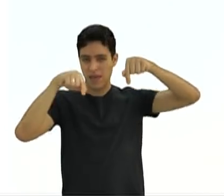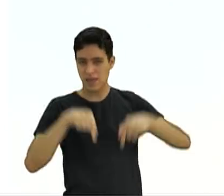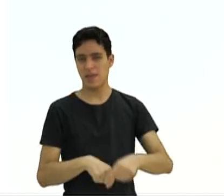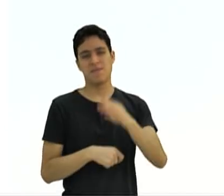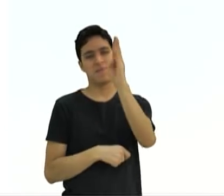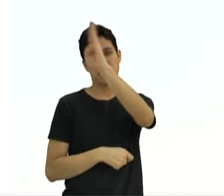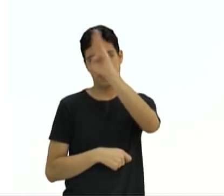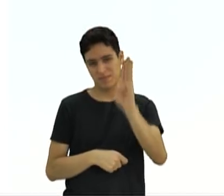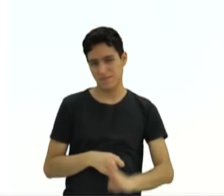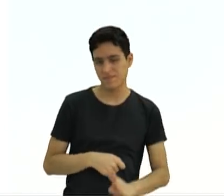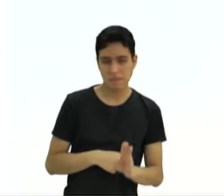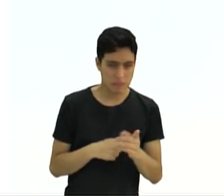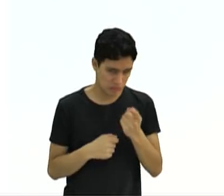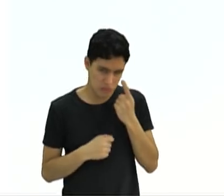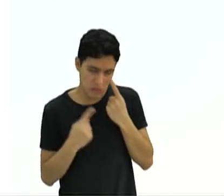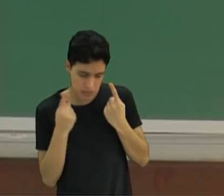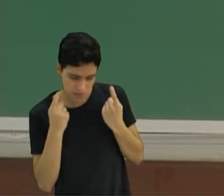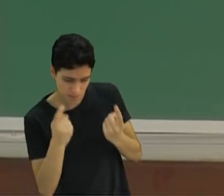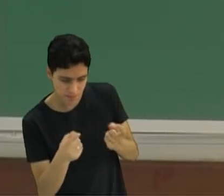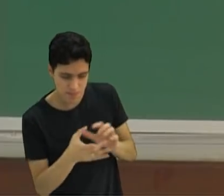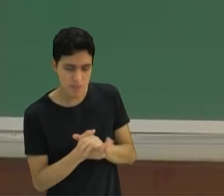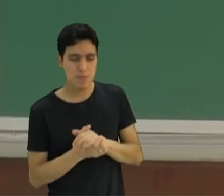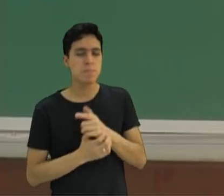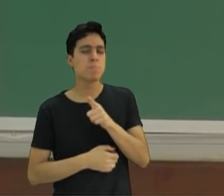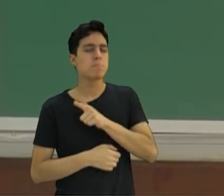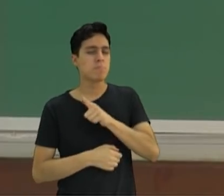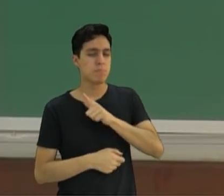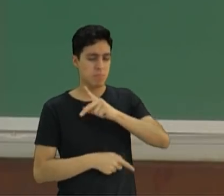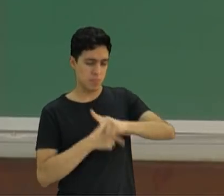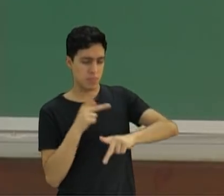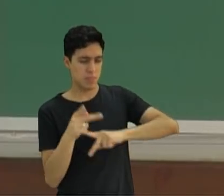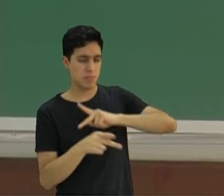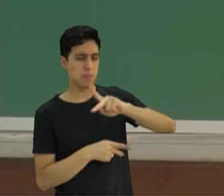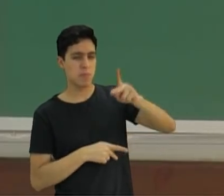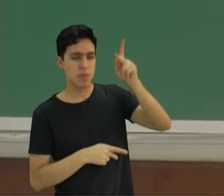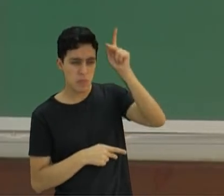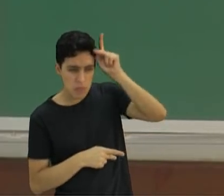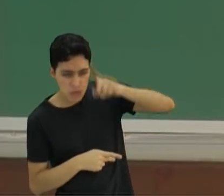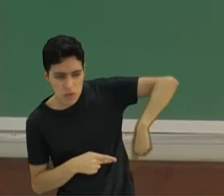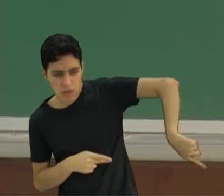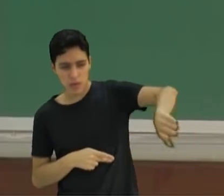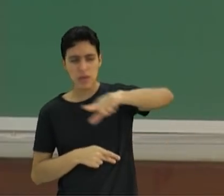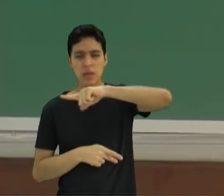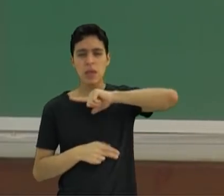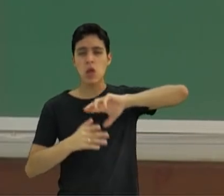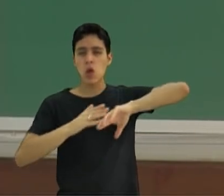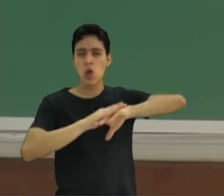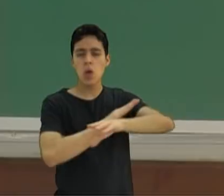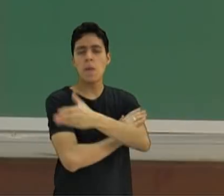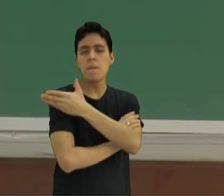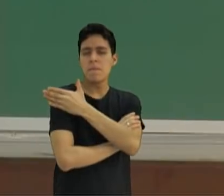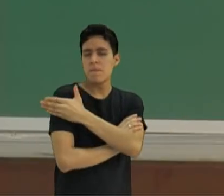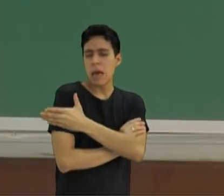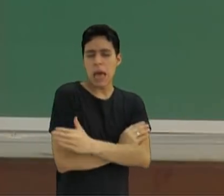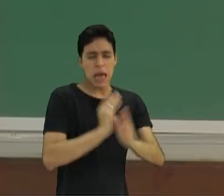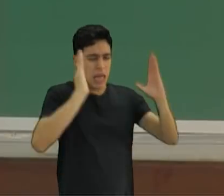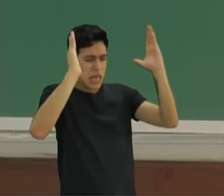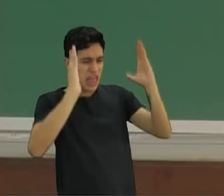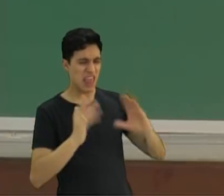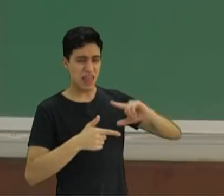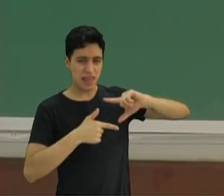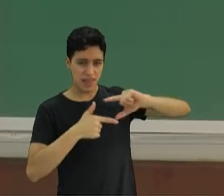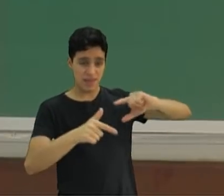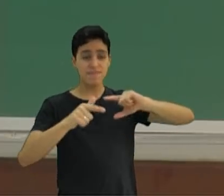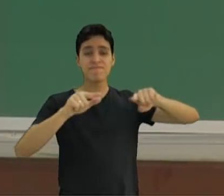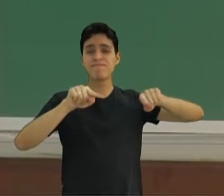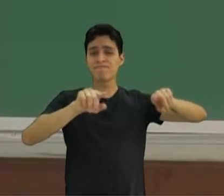que interessante. Os povos indígenas, eles têm esse costume, essa tradição de cantarem,